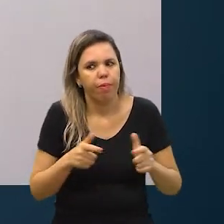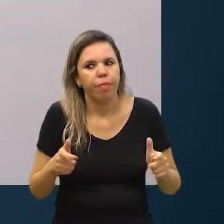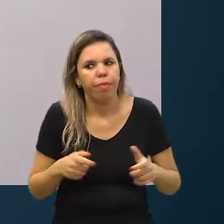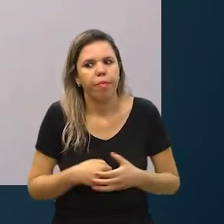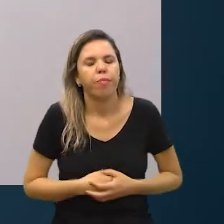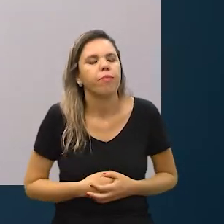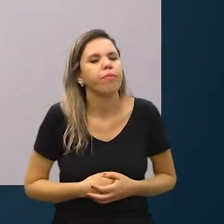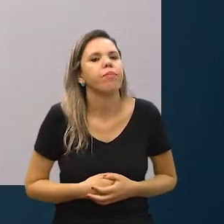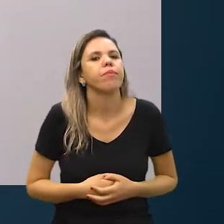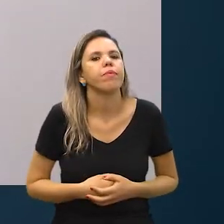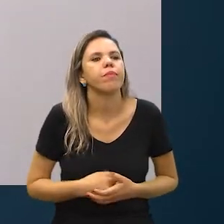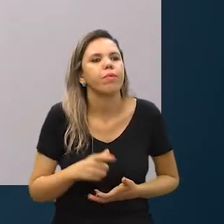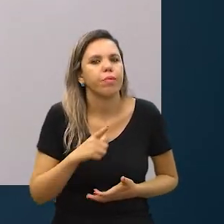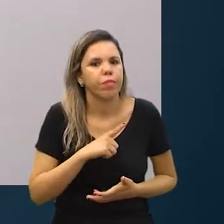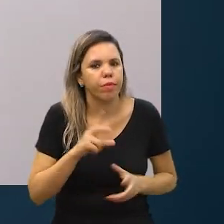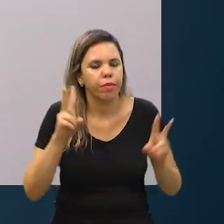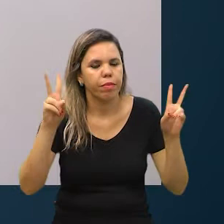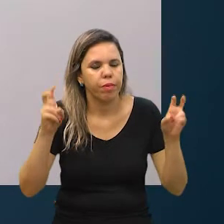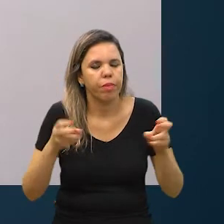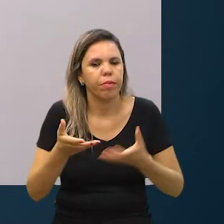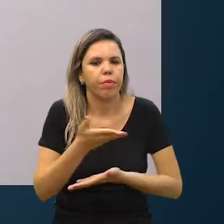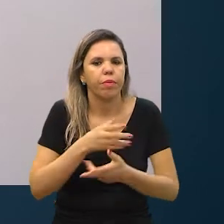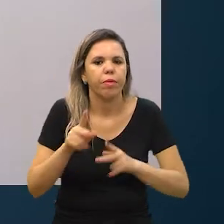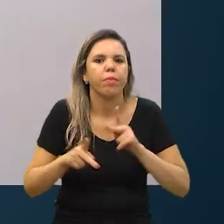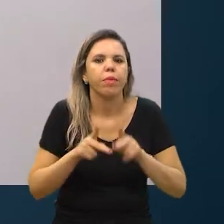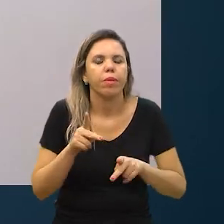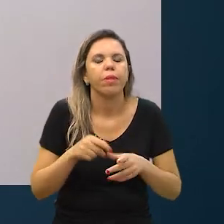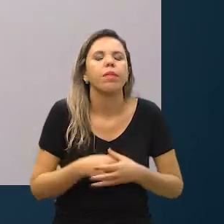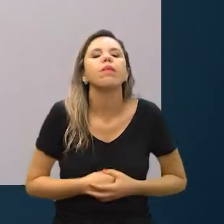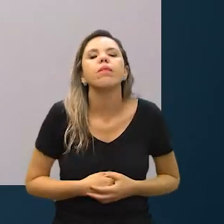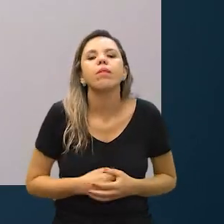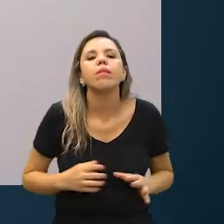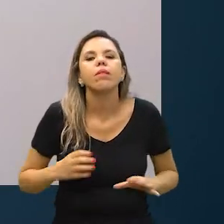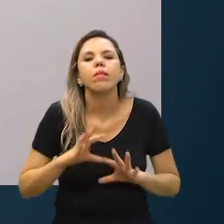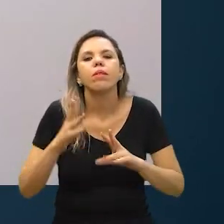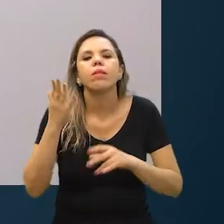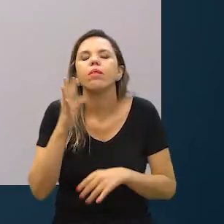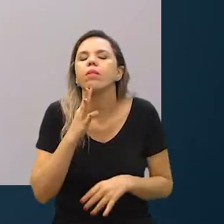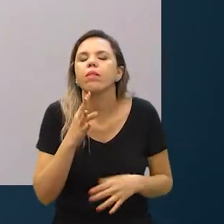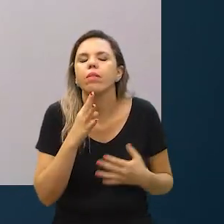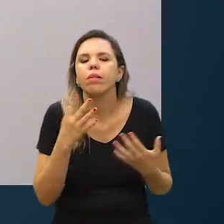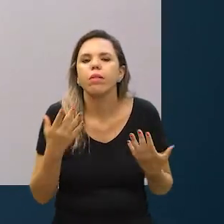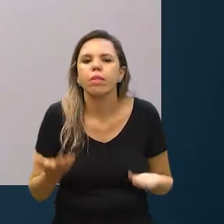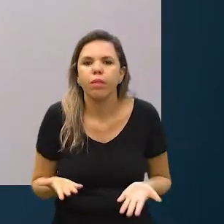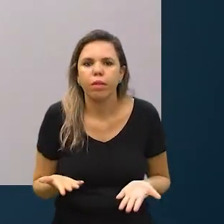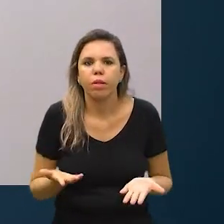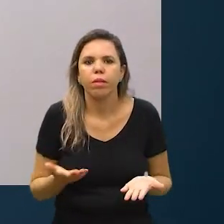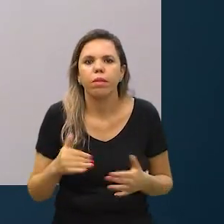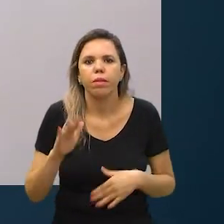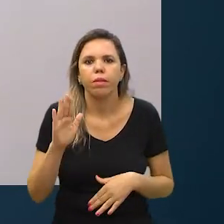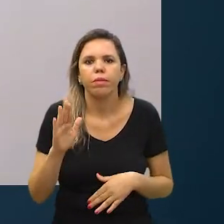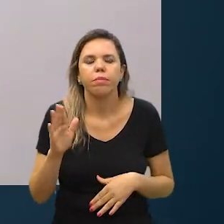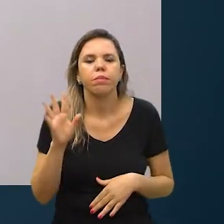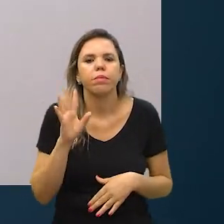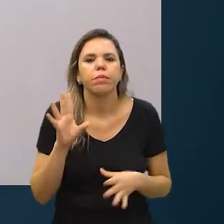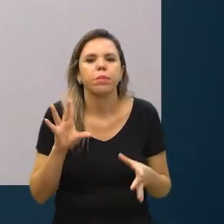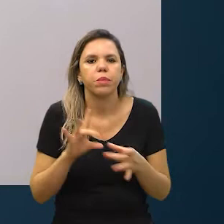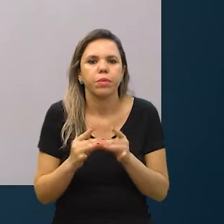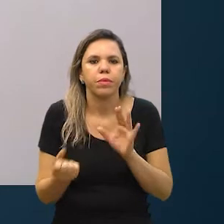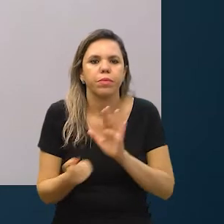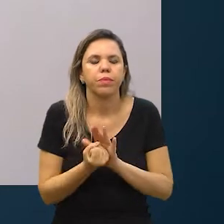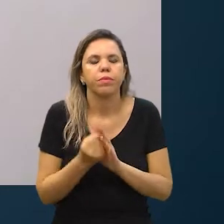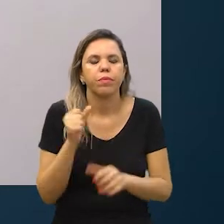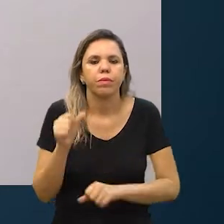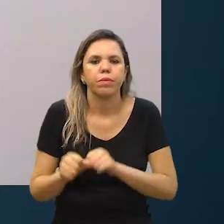grande, mas quando a gente fala de relacionamento pessoas, é um mercado que todo mundo se conhece. E quanto mais legado